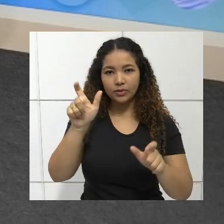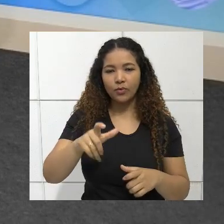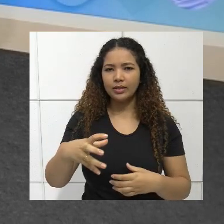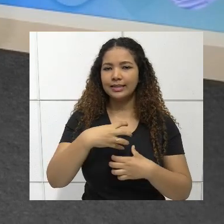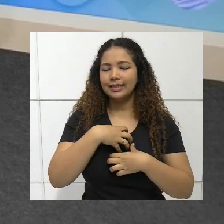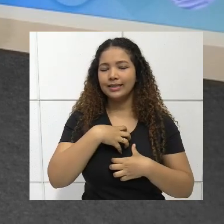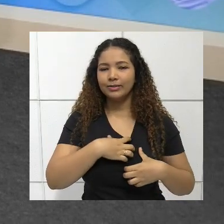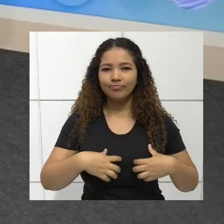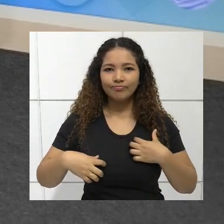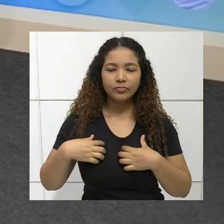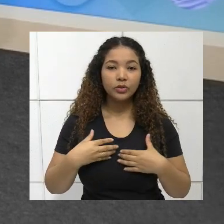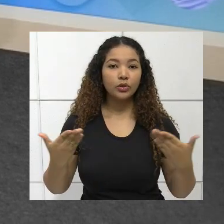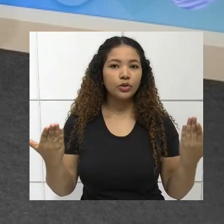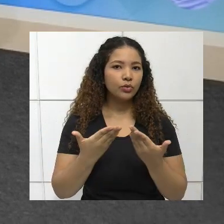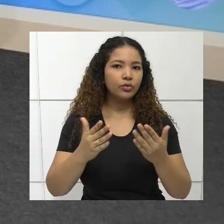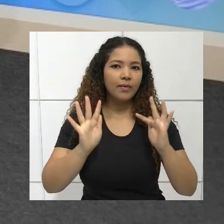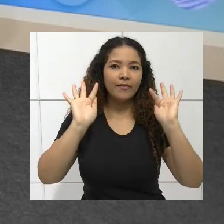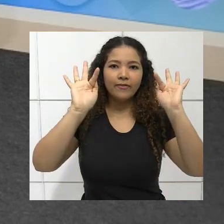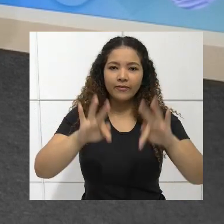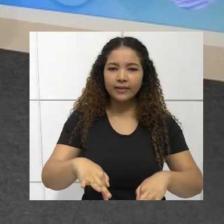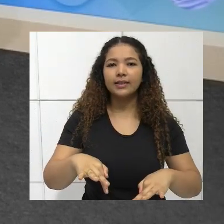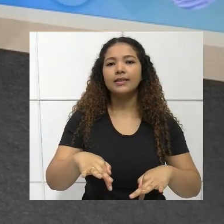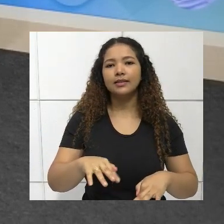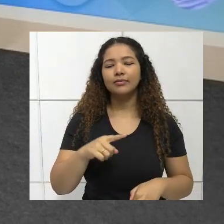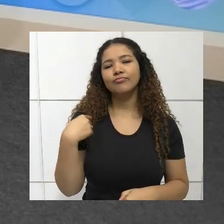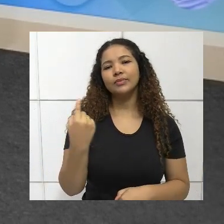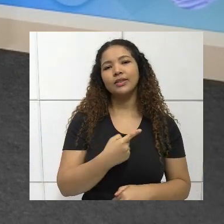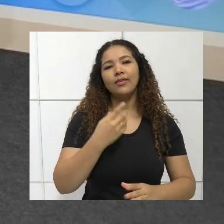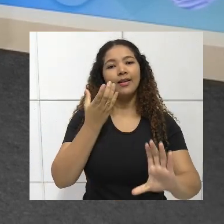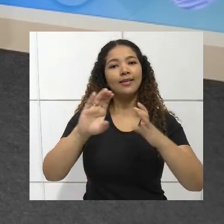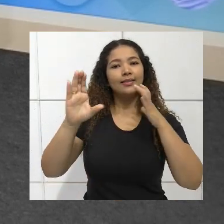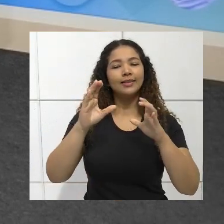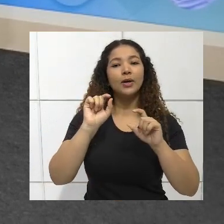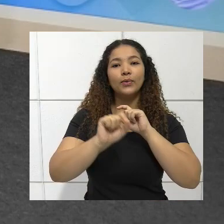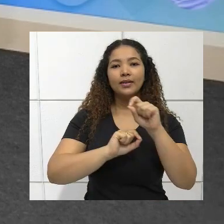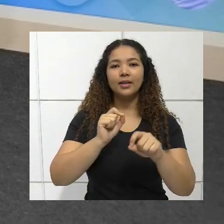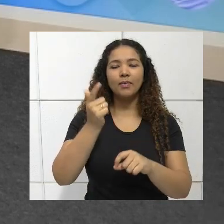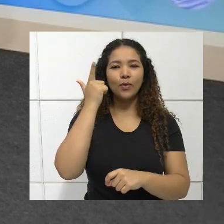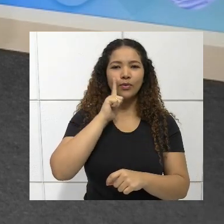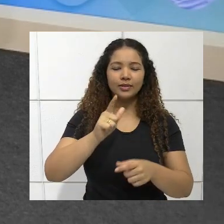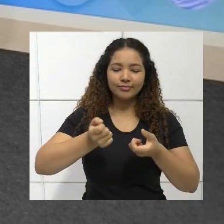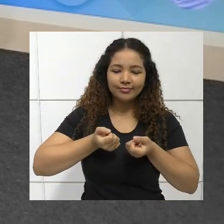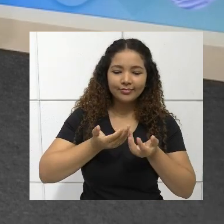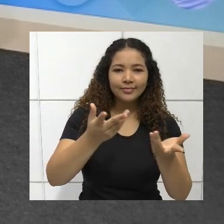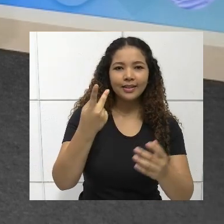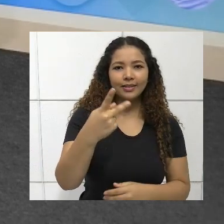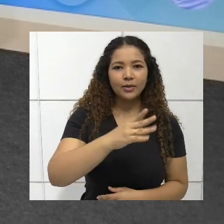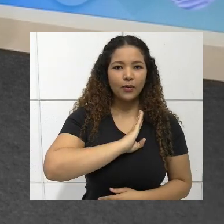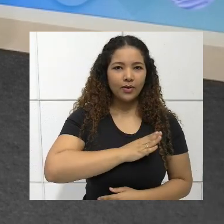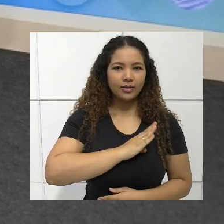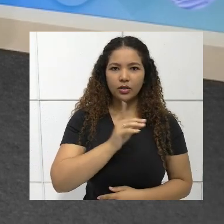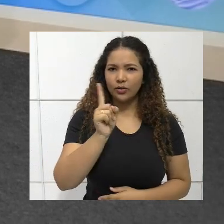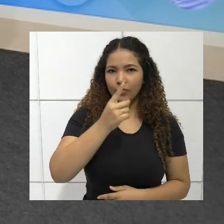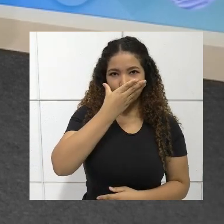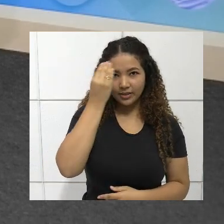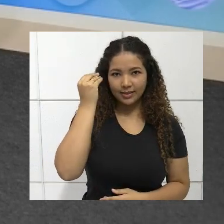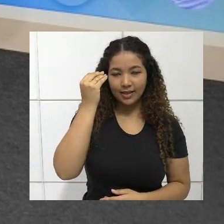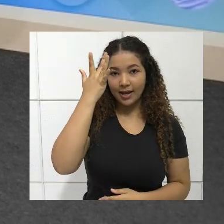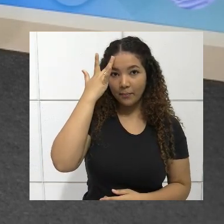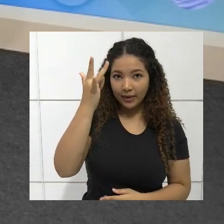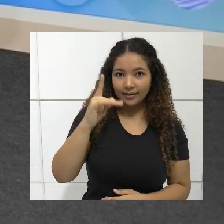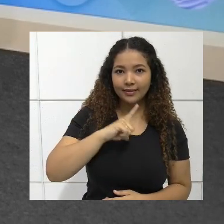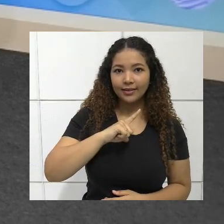o programa desta sexta-feira, uma canção para trazer uma mensagem de Deus para o seu coração. Não esquecendo que amanhã tem